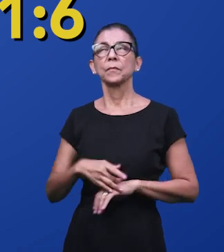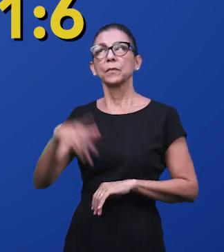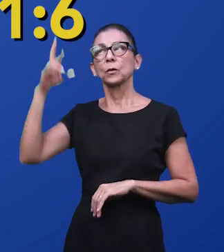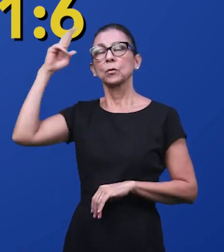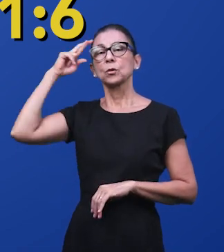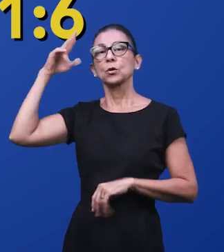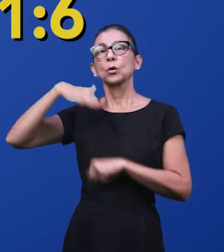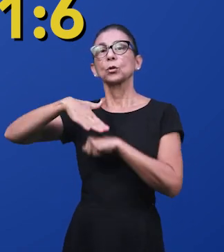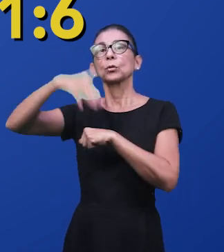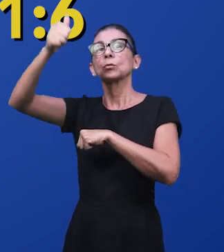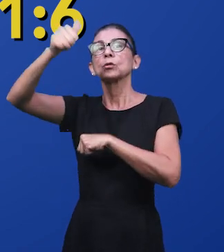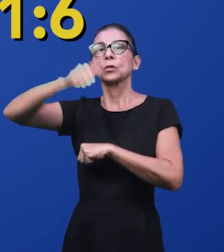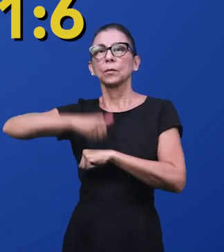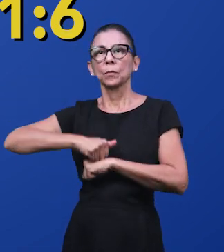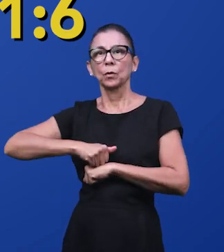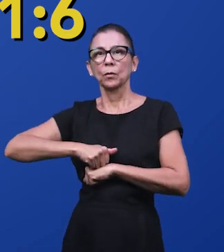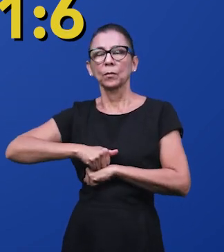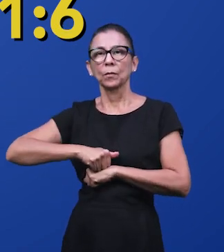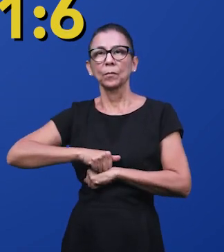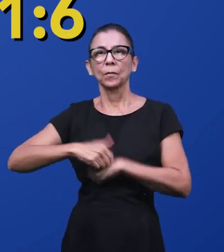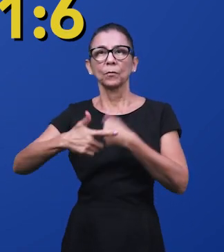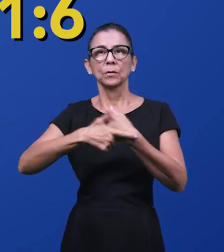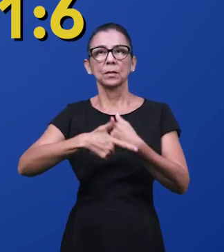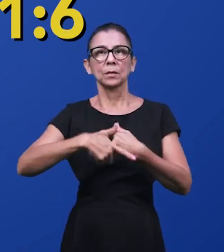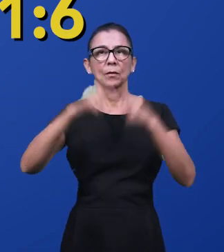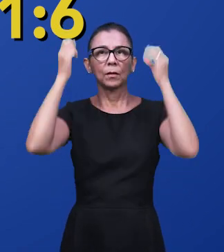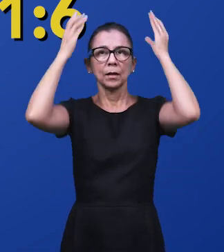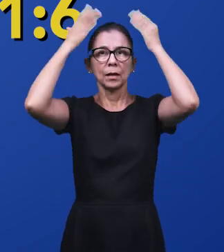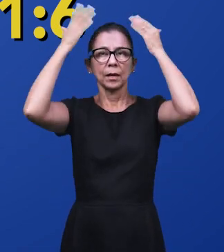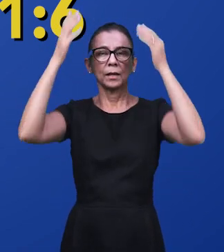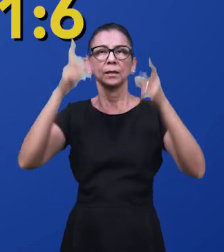precisamos mais cultuarmos ao Senhor somente uma vez ao ano,